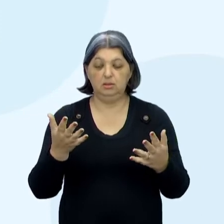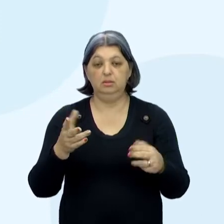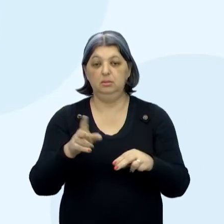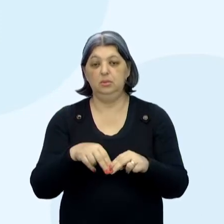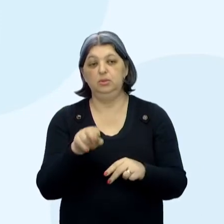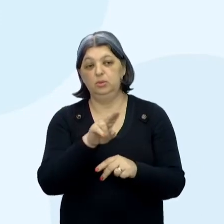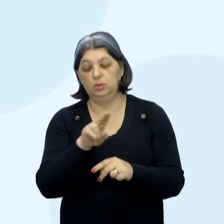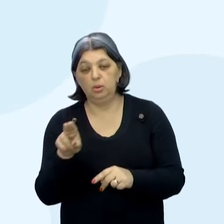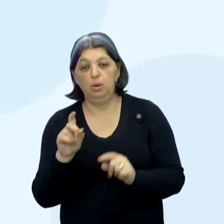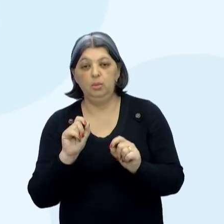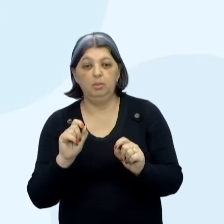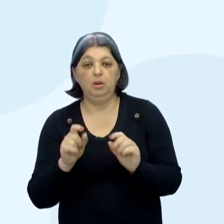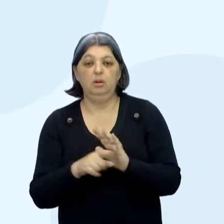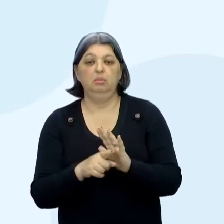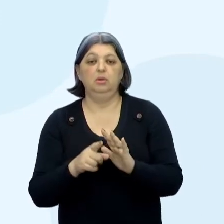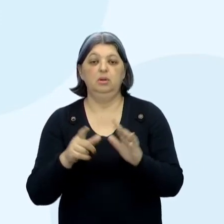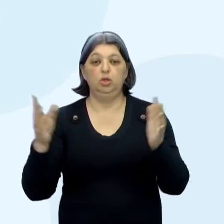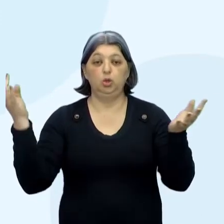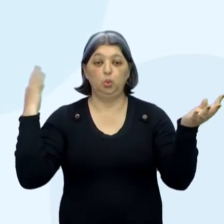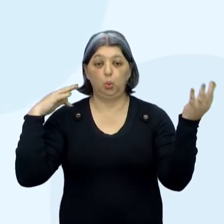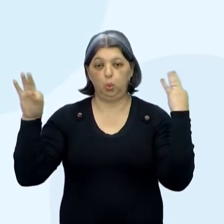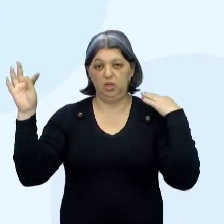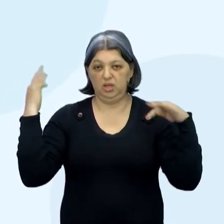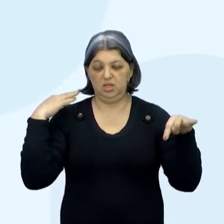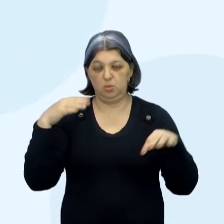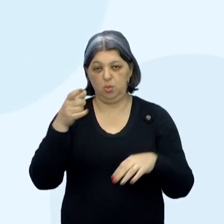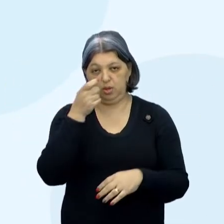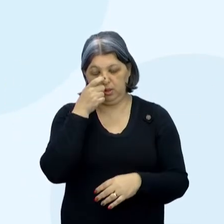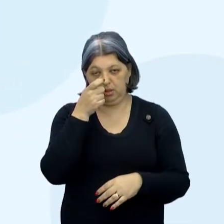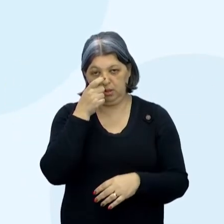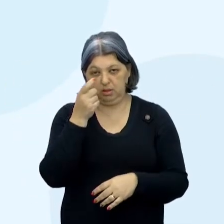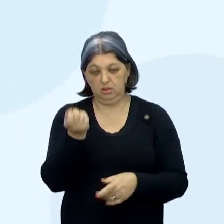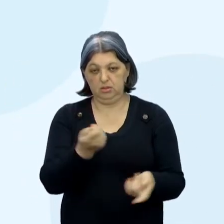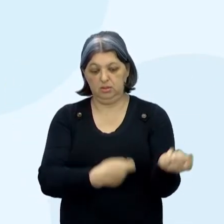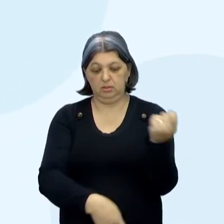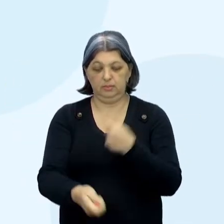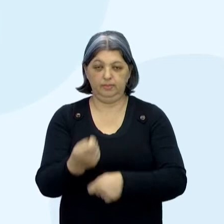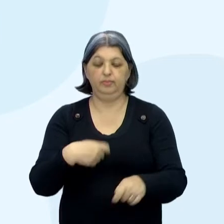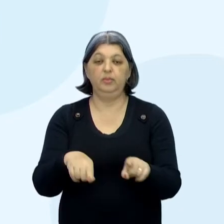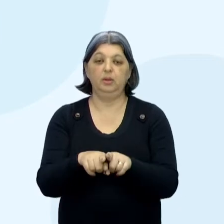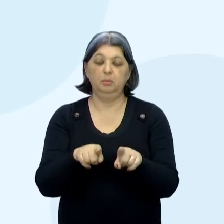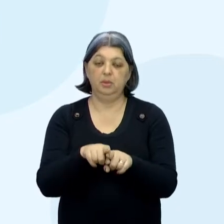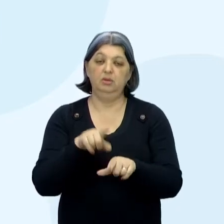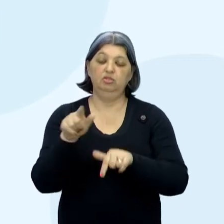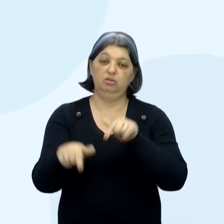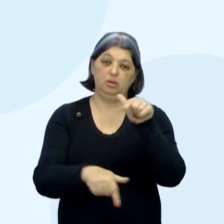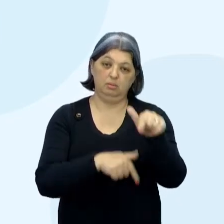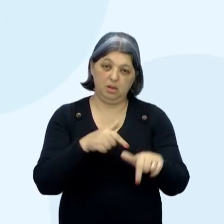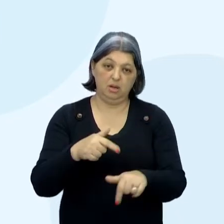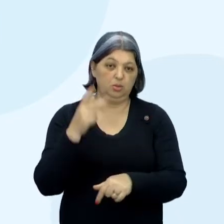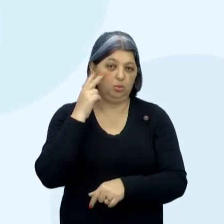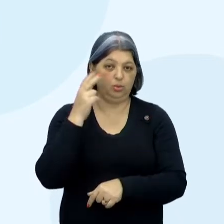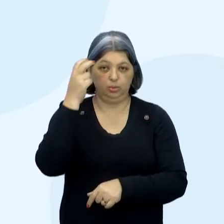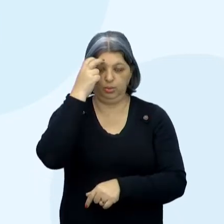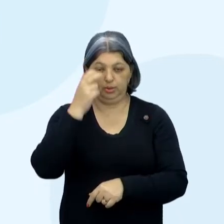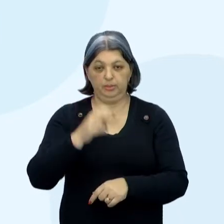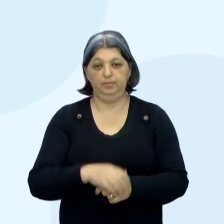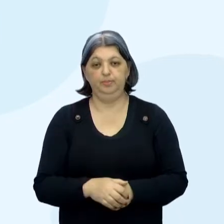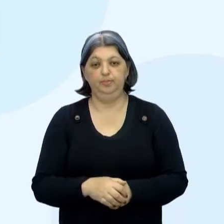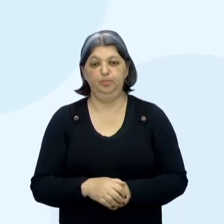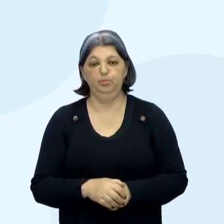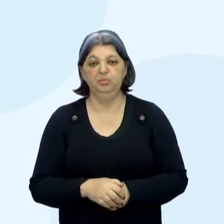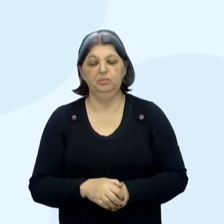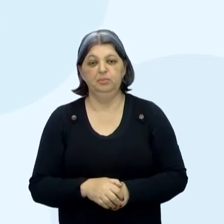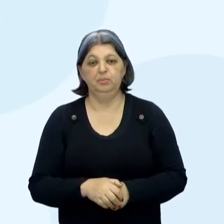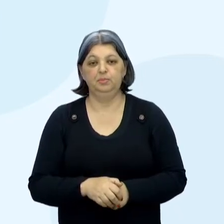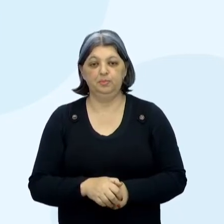vem através do turismo e da empregabilidade em cultura, e elas não deixam de